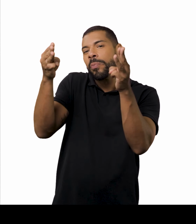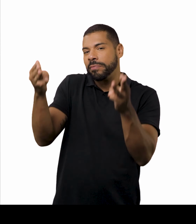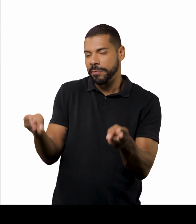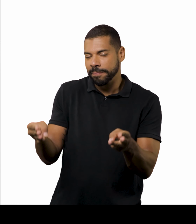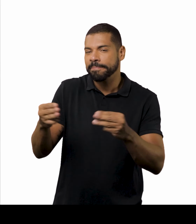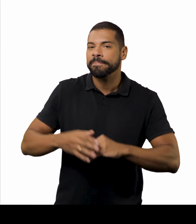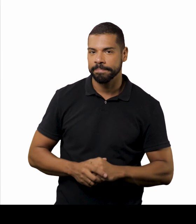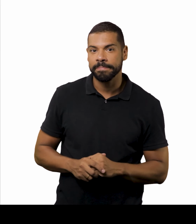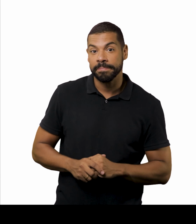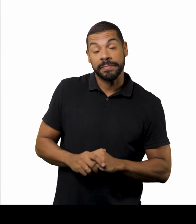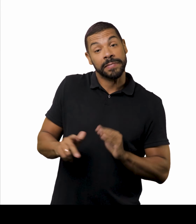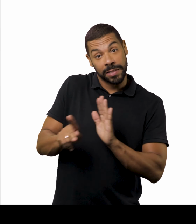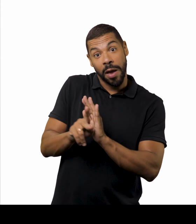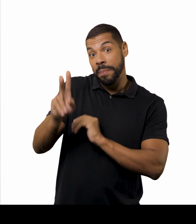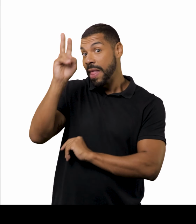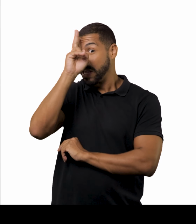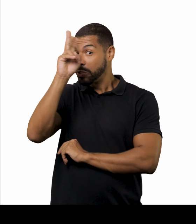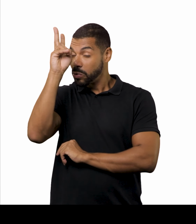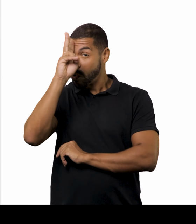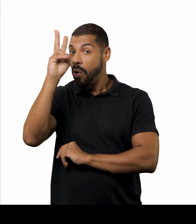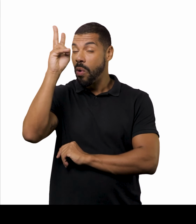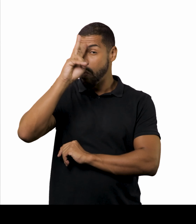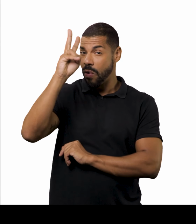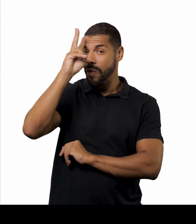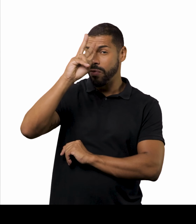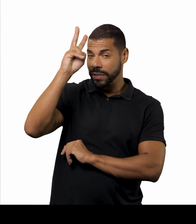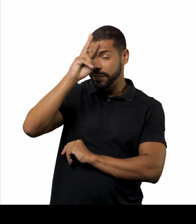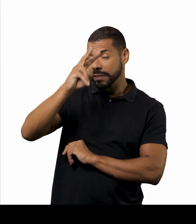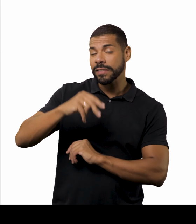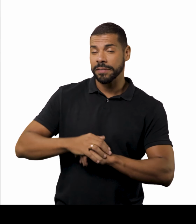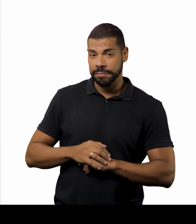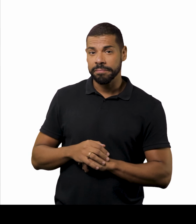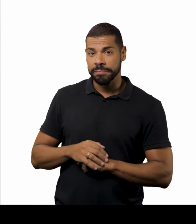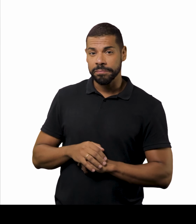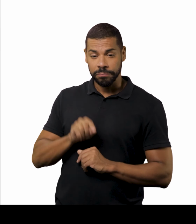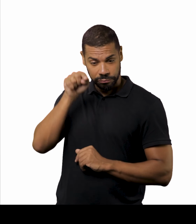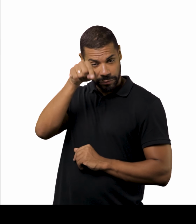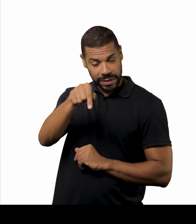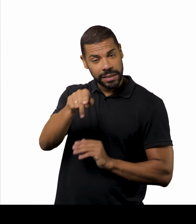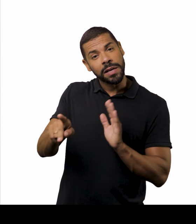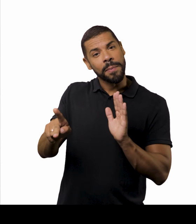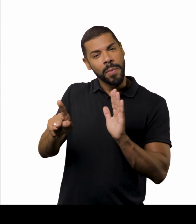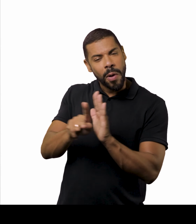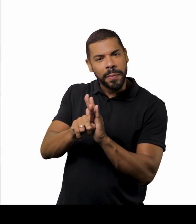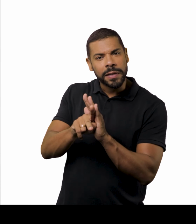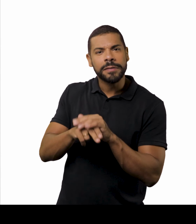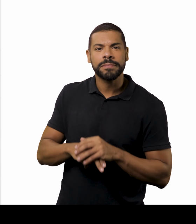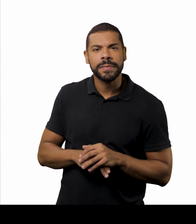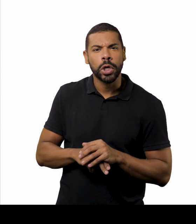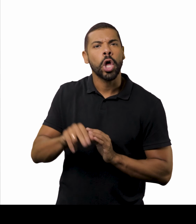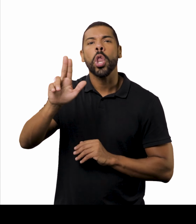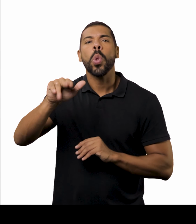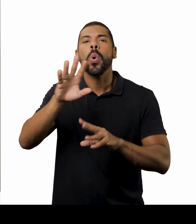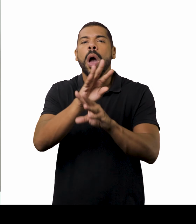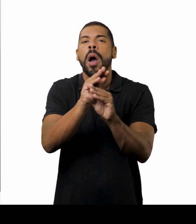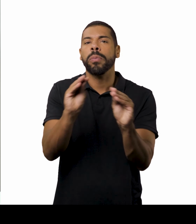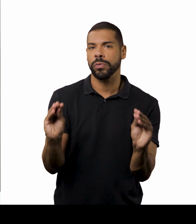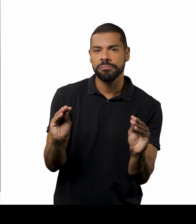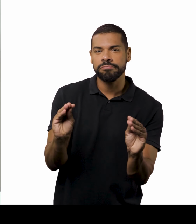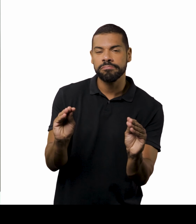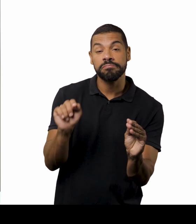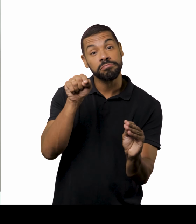si só é parte da história, mas agora é uma história que está ali e não poderá ser apagada,